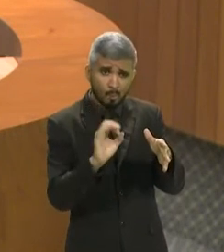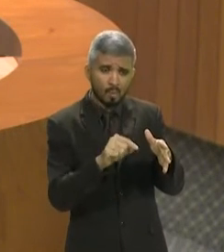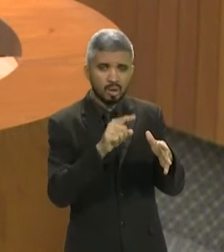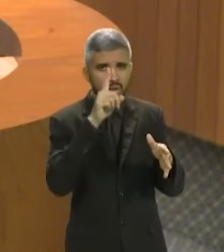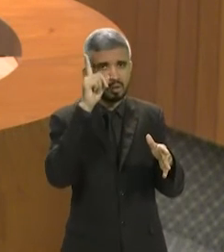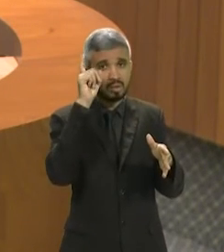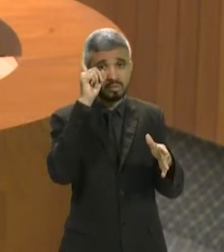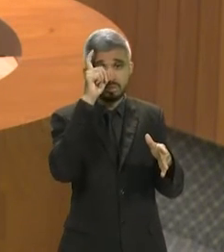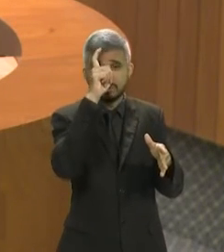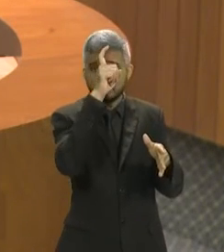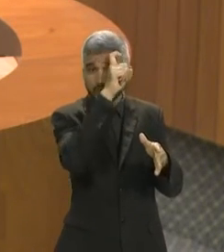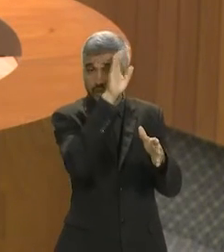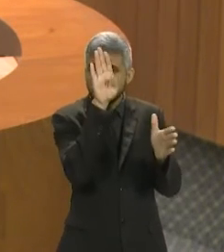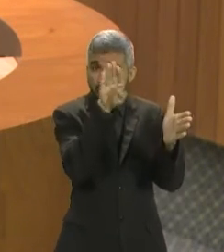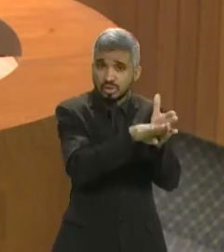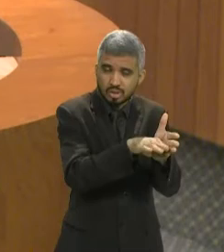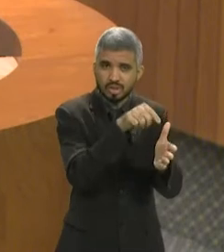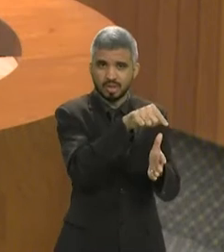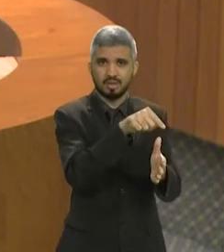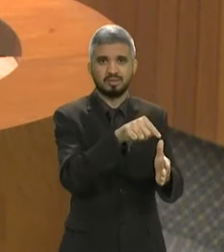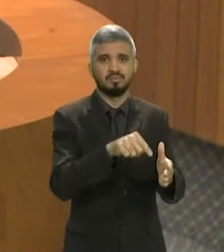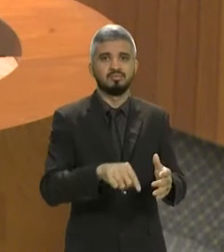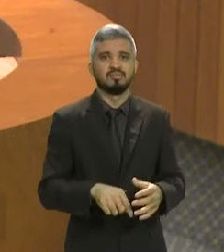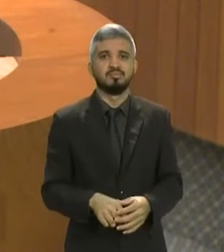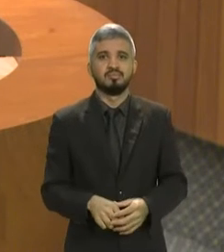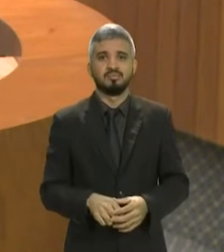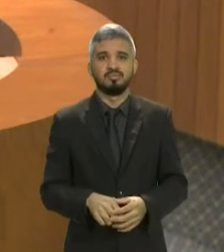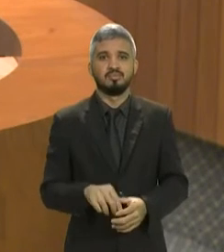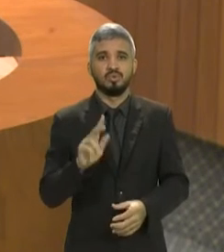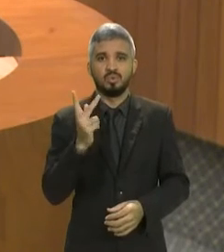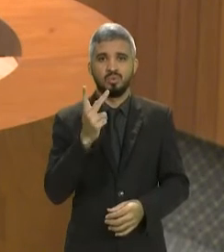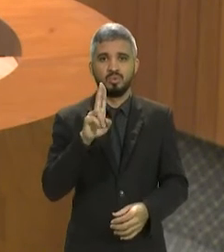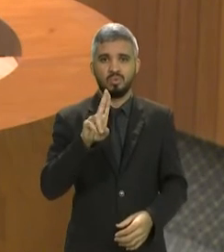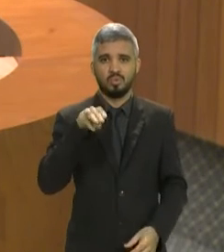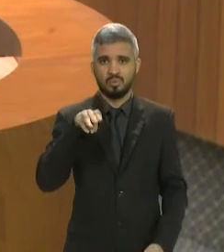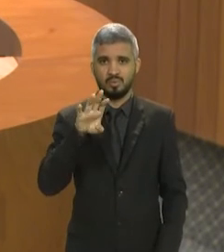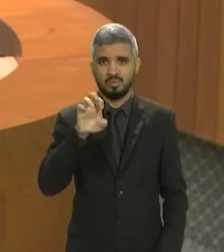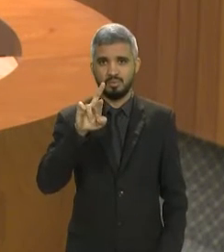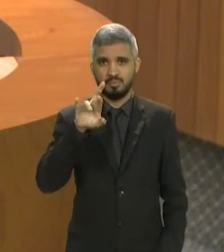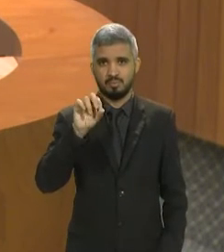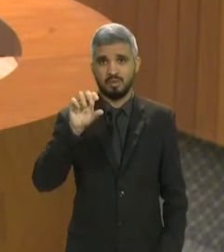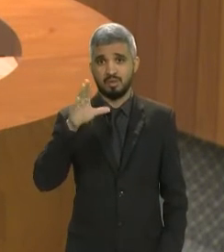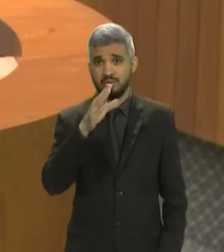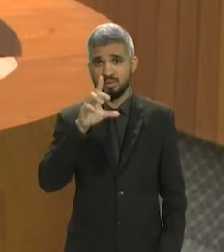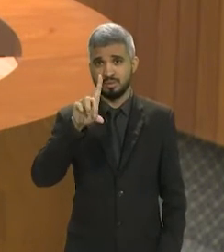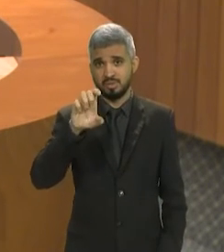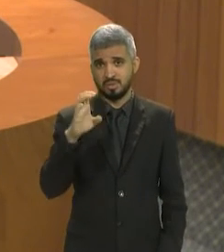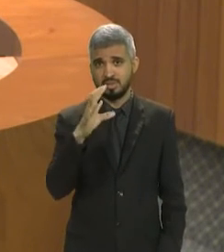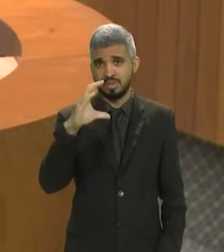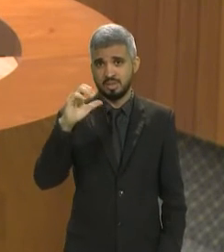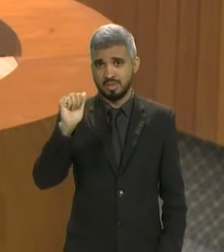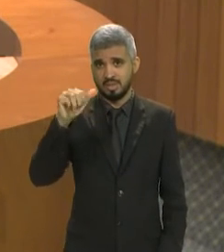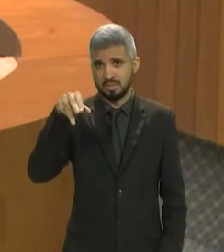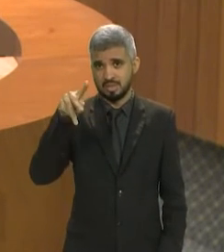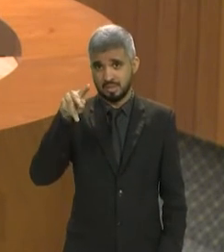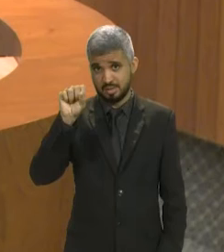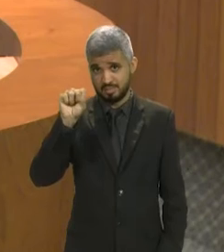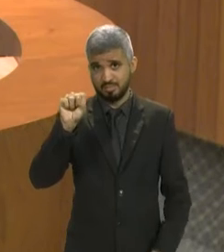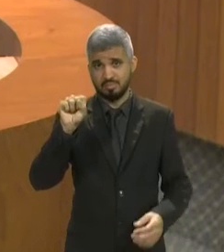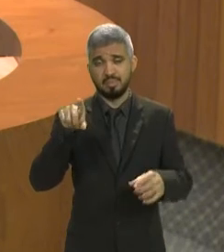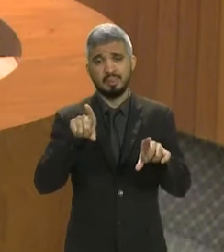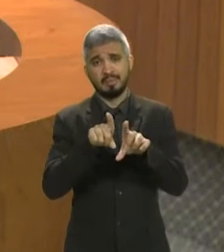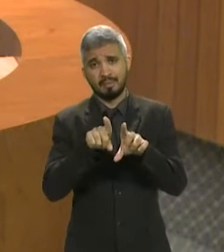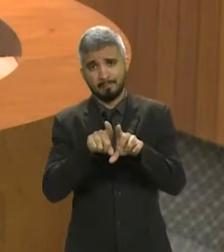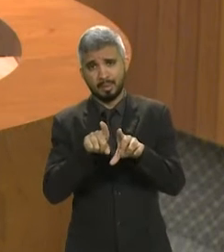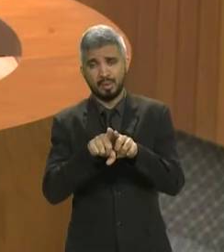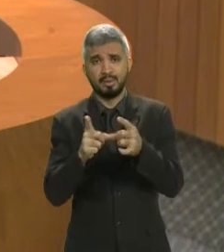Mas essa estrada também tem uma ligação às cidades de Primeira Cruz, Santa Amaro, através dos